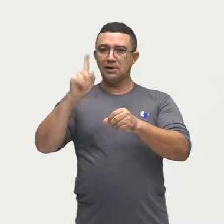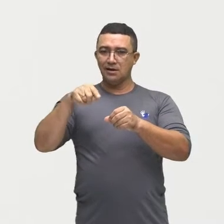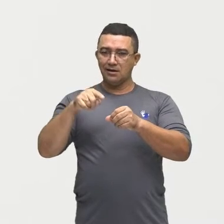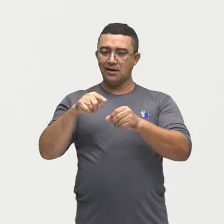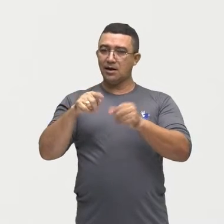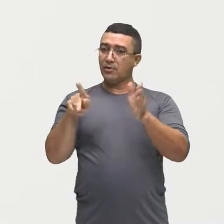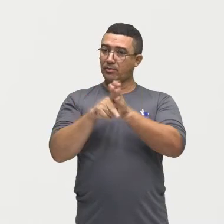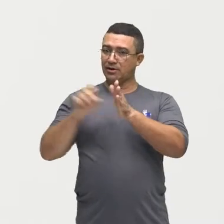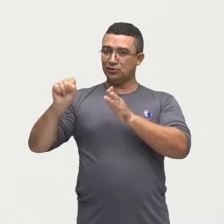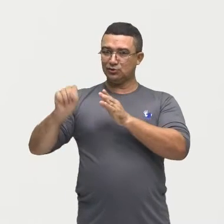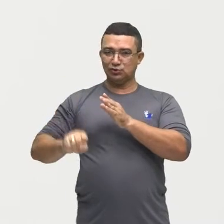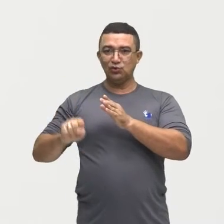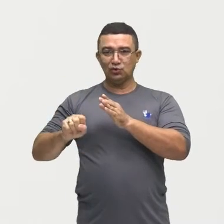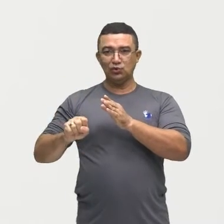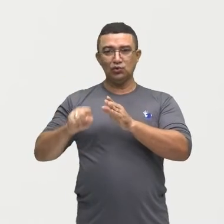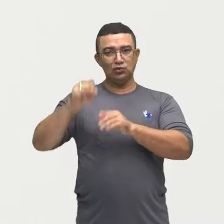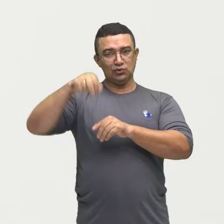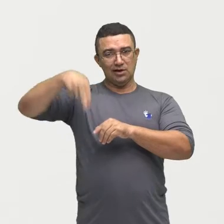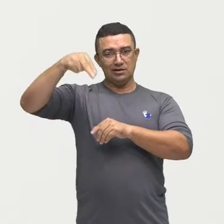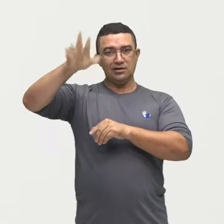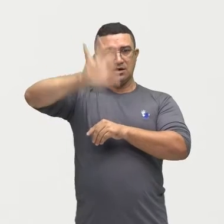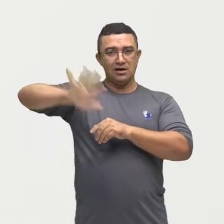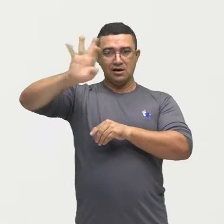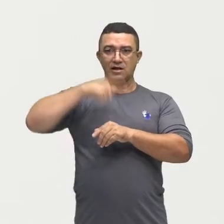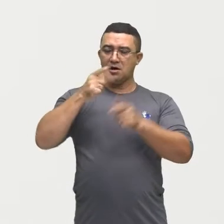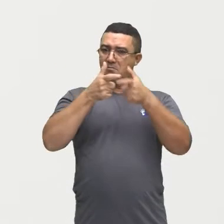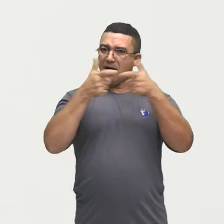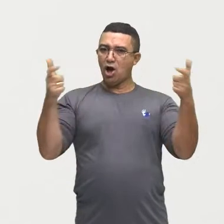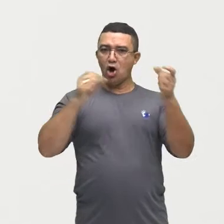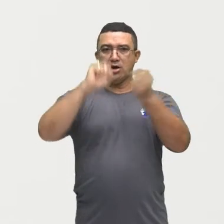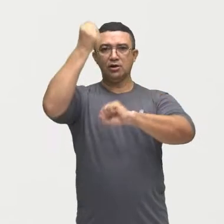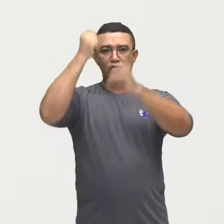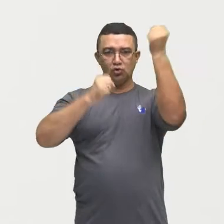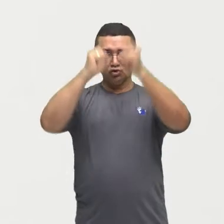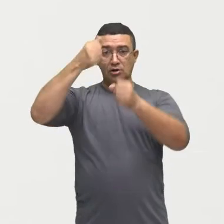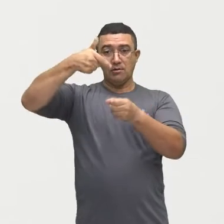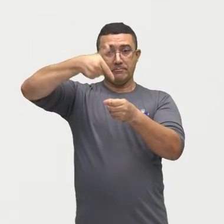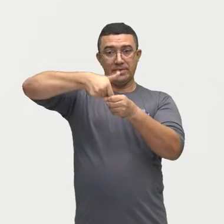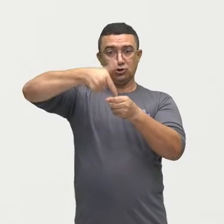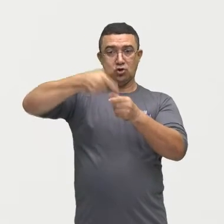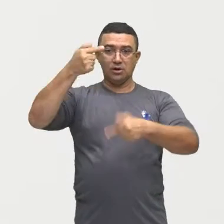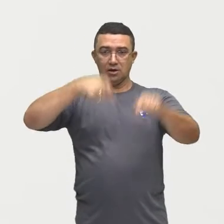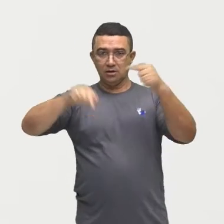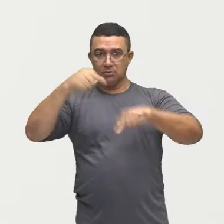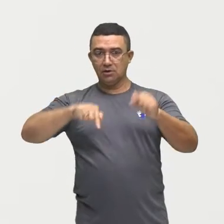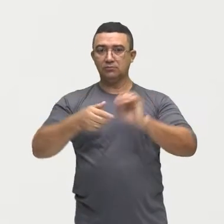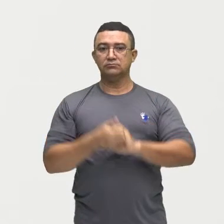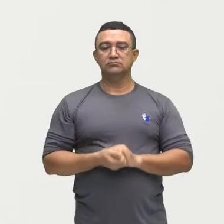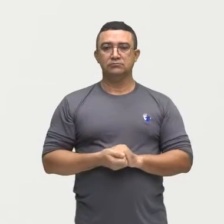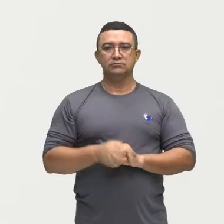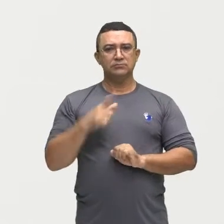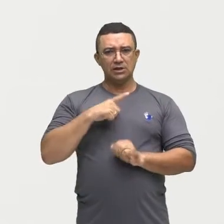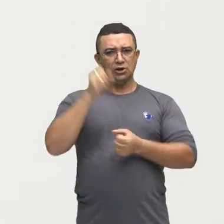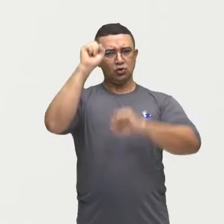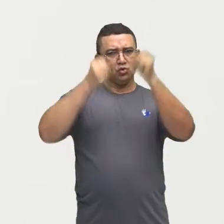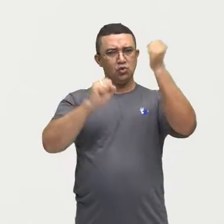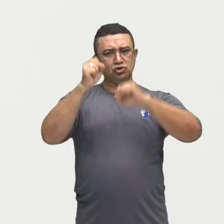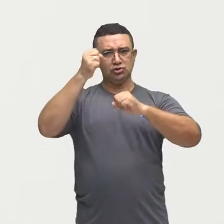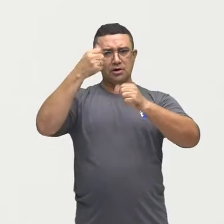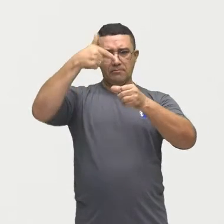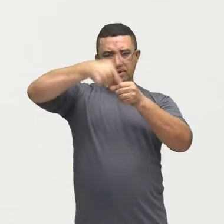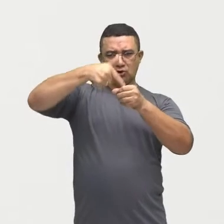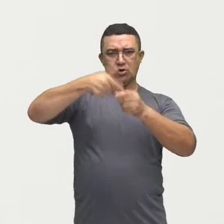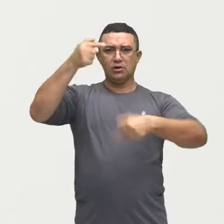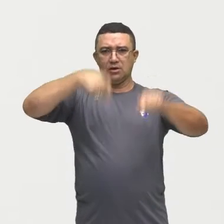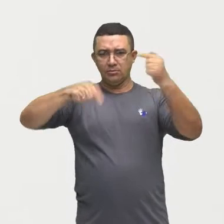hemisfério sul, né, onde nós temos aí o maior complexo industrial. Aí a gente tem indústrias petroquímicas,